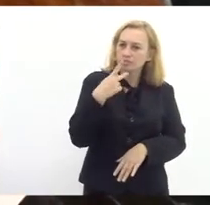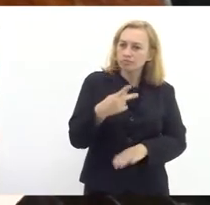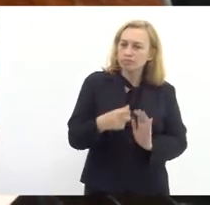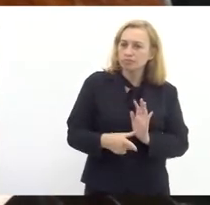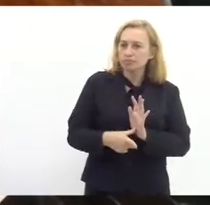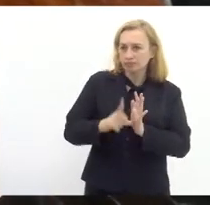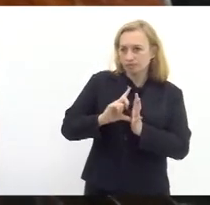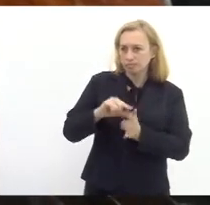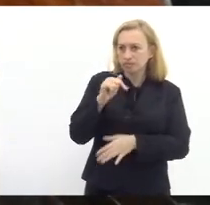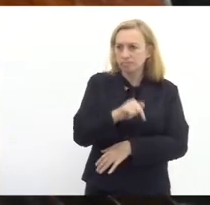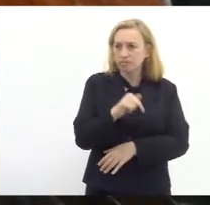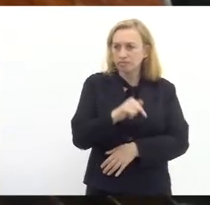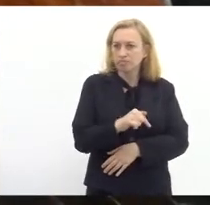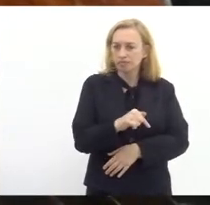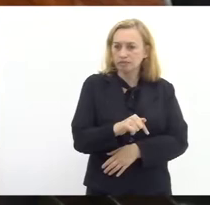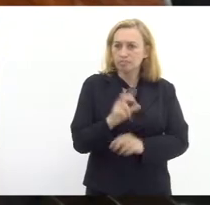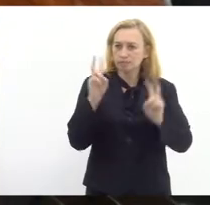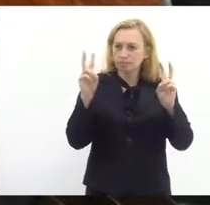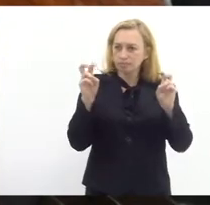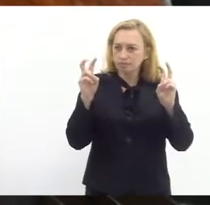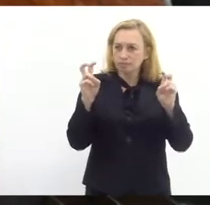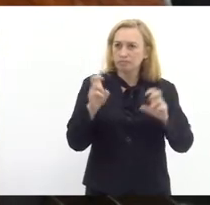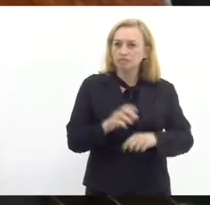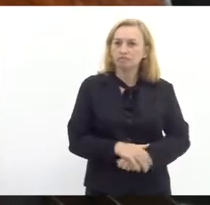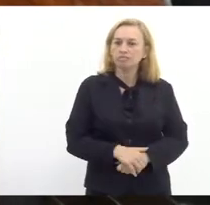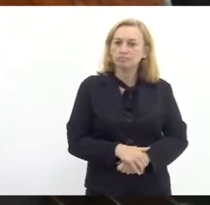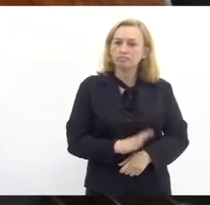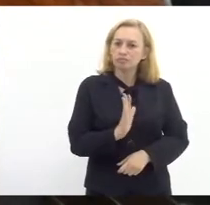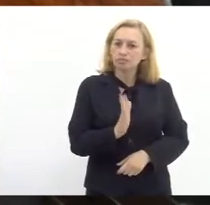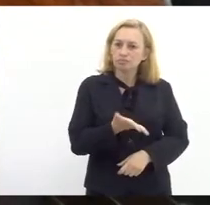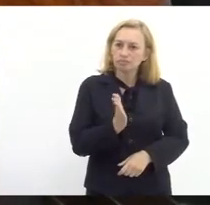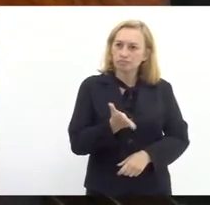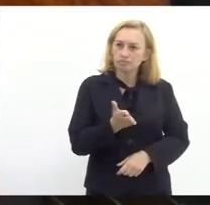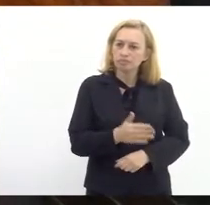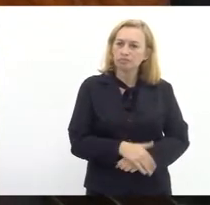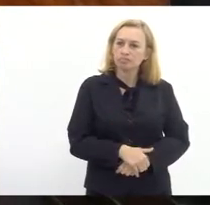aqui, dos fatos que a gente